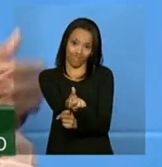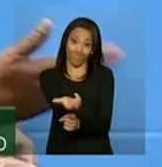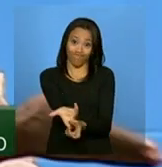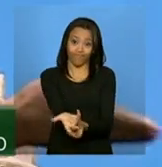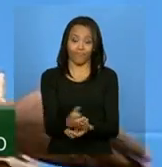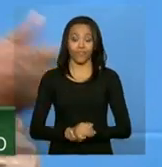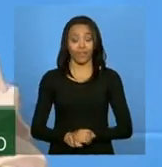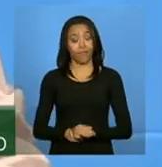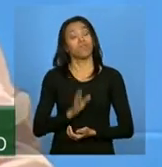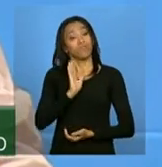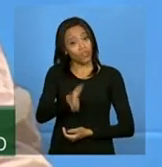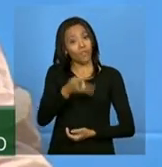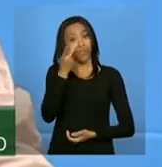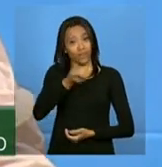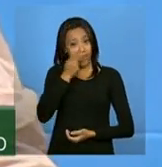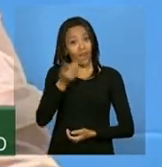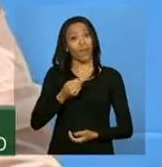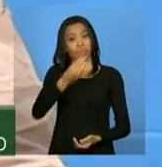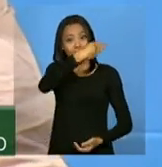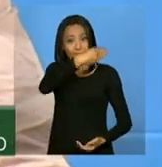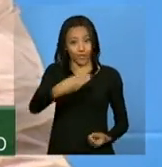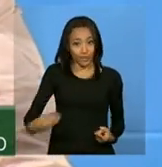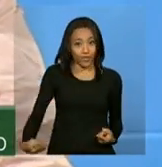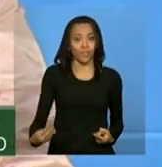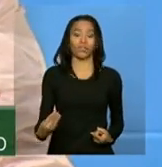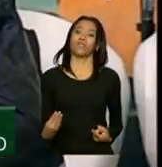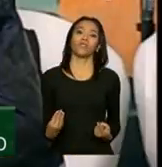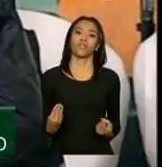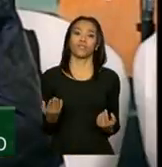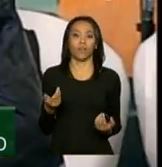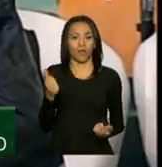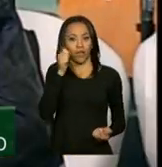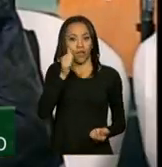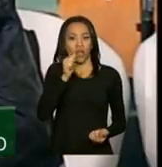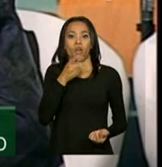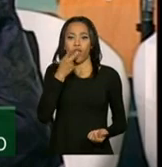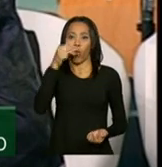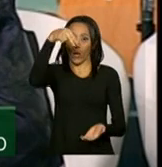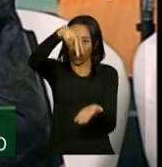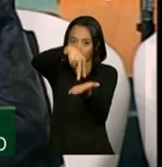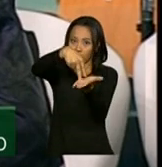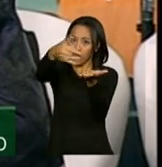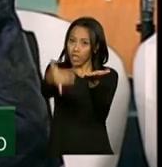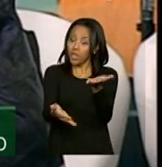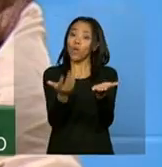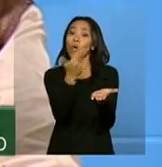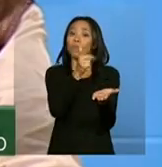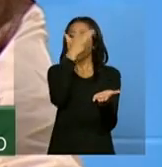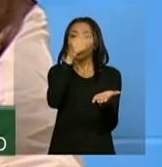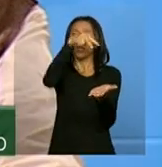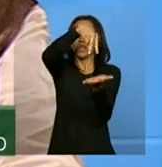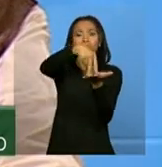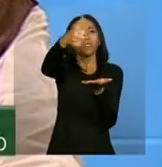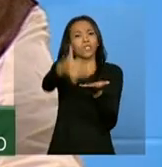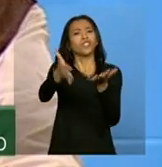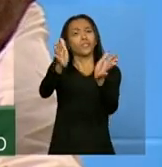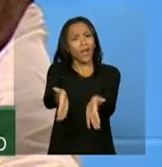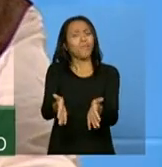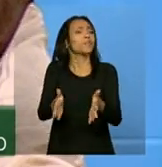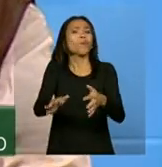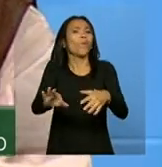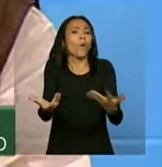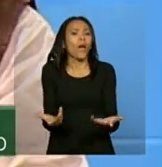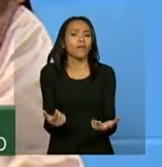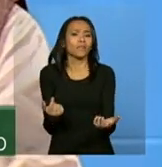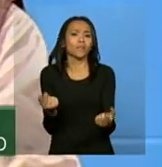Isso foi até dito pela ministra, pelo Guy também aqui hoje de manhã, já disse o mesmo. Então, por que não? Por que? Quais são os desafios